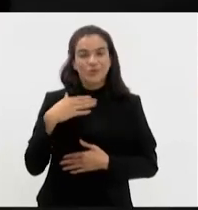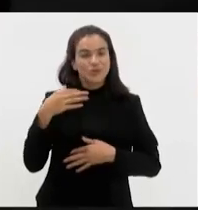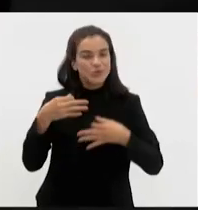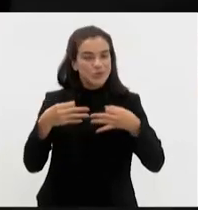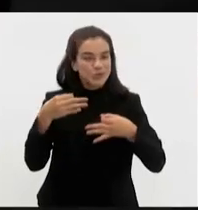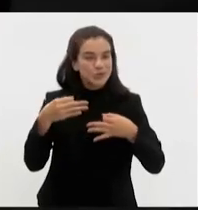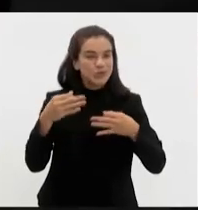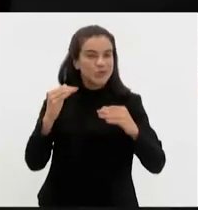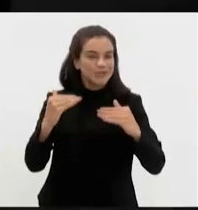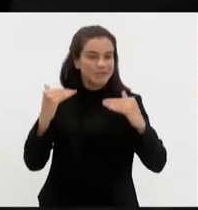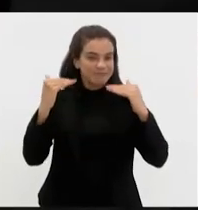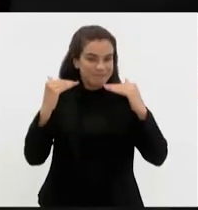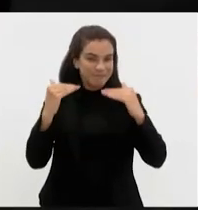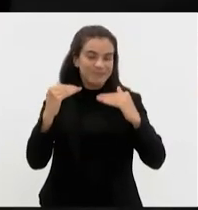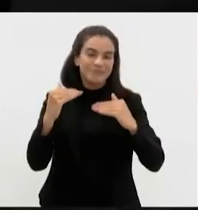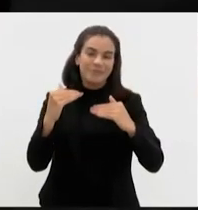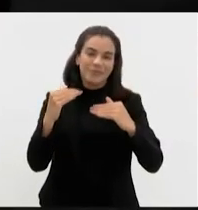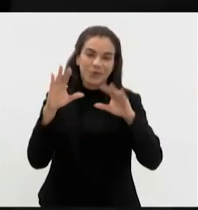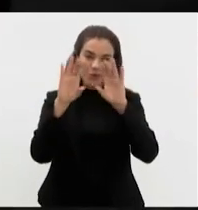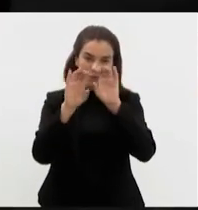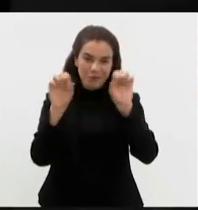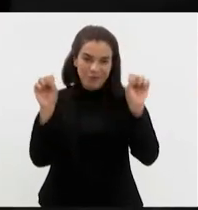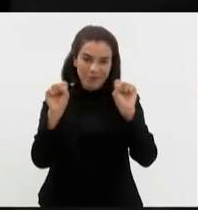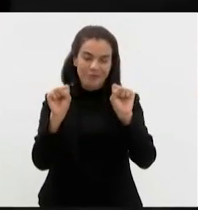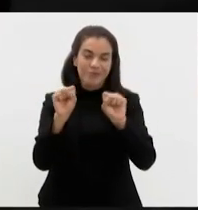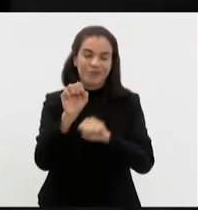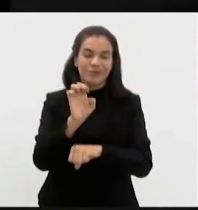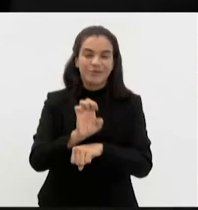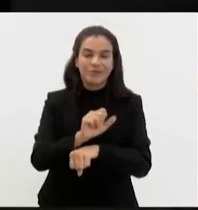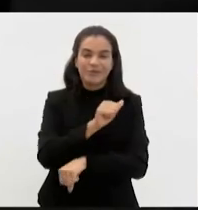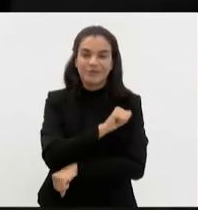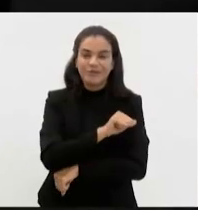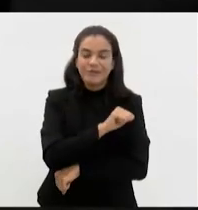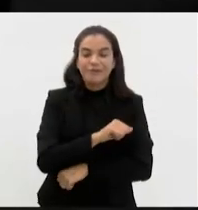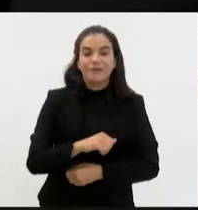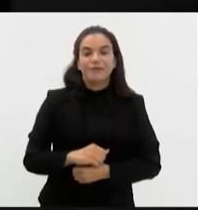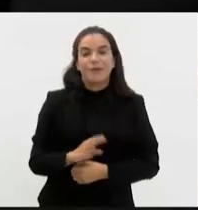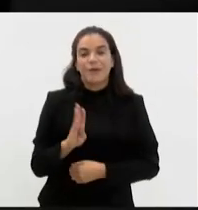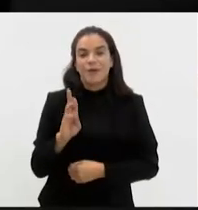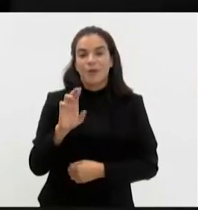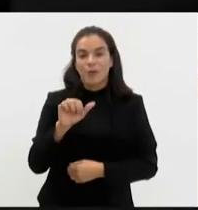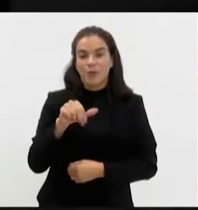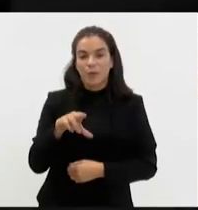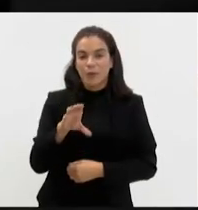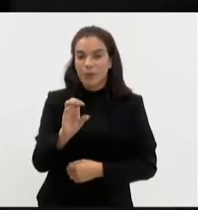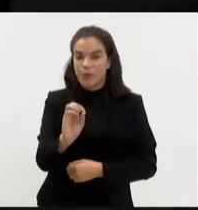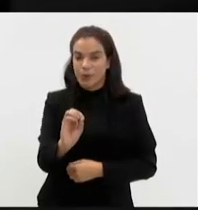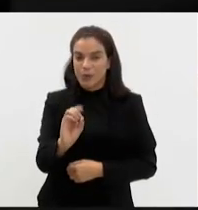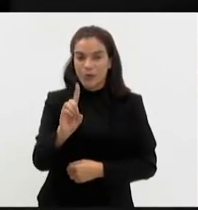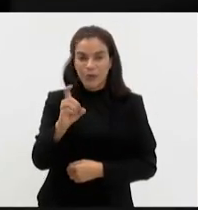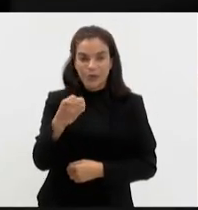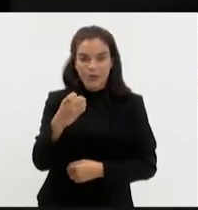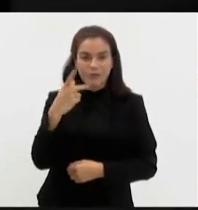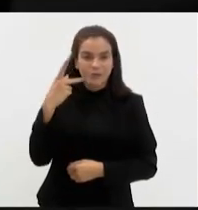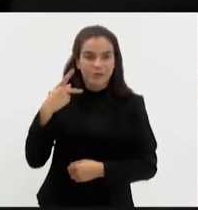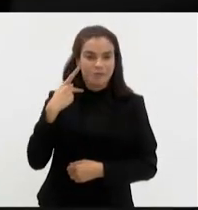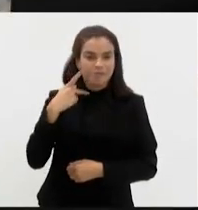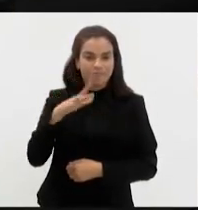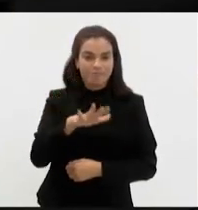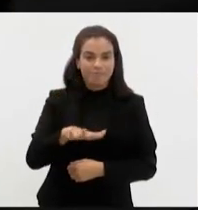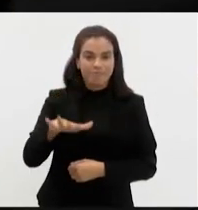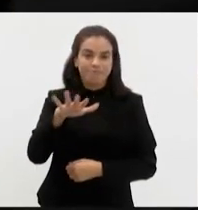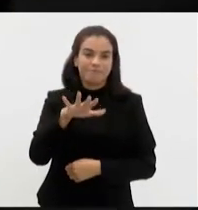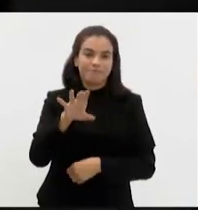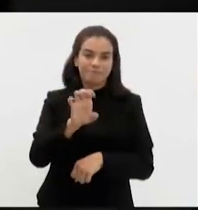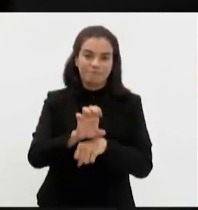Direito do Tribunal de Justiça do Rio de Janeiro Dr Bruno Dub nosso ex-procurador Geral do Estado